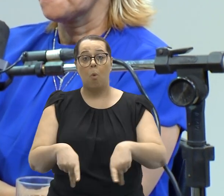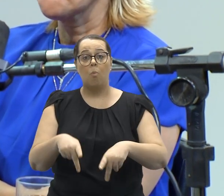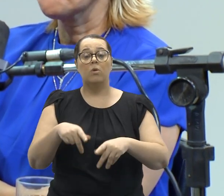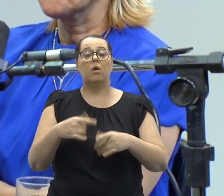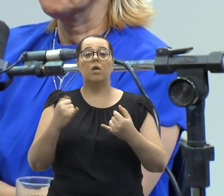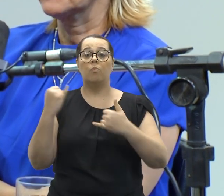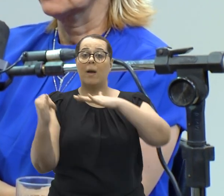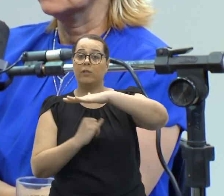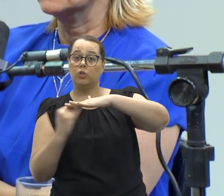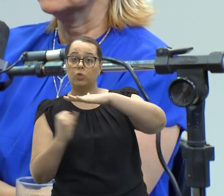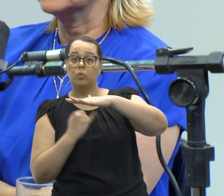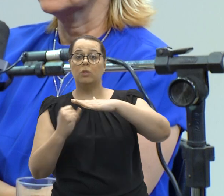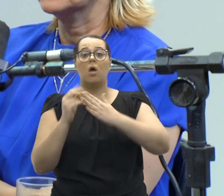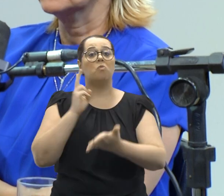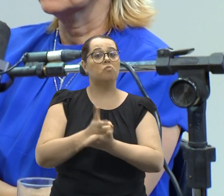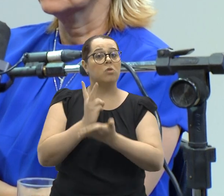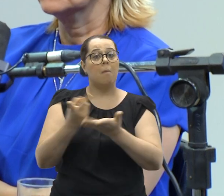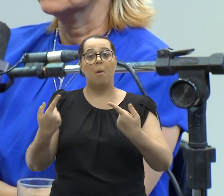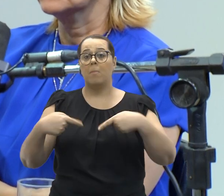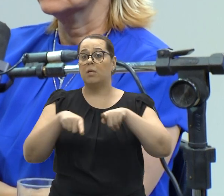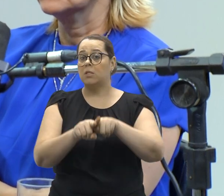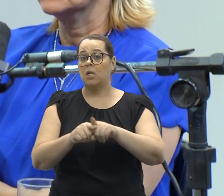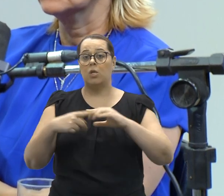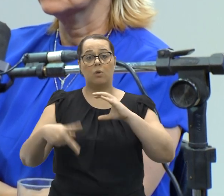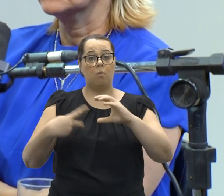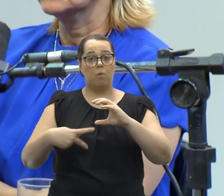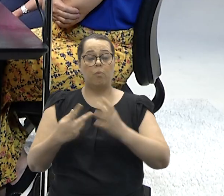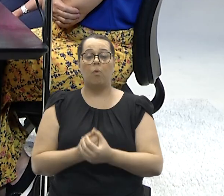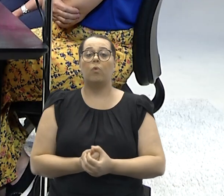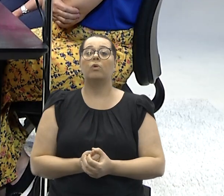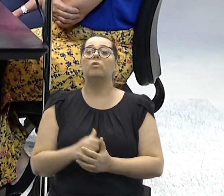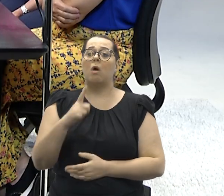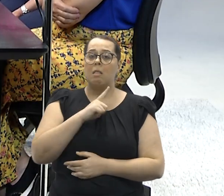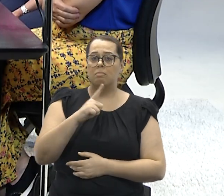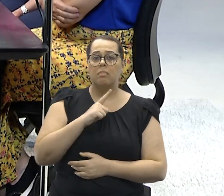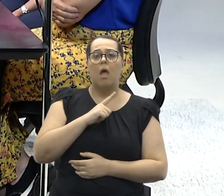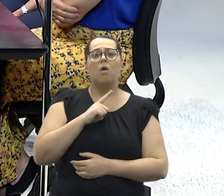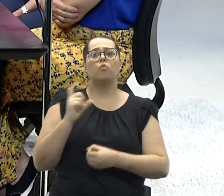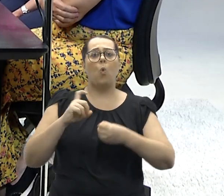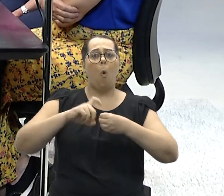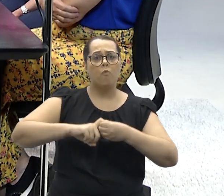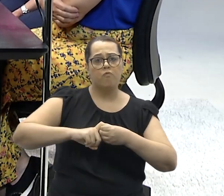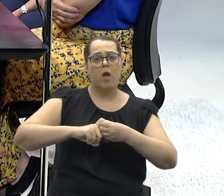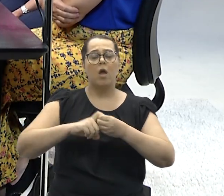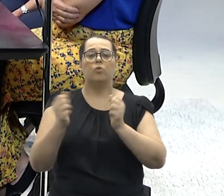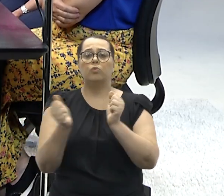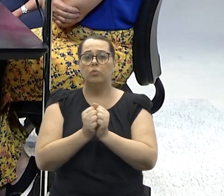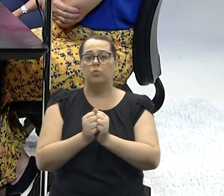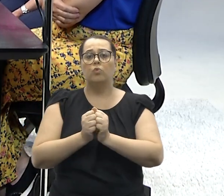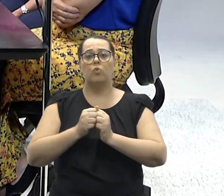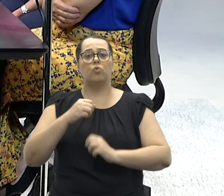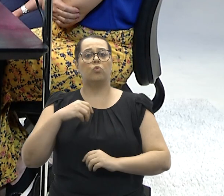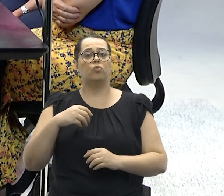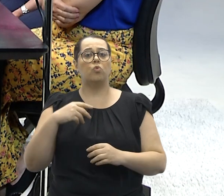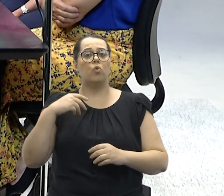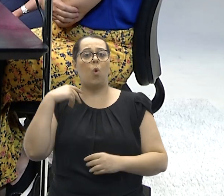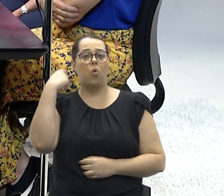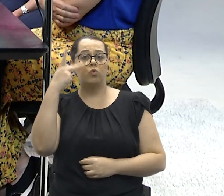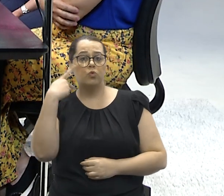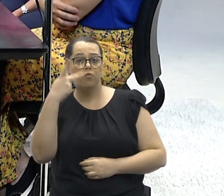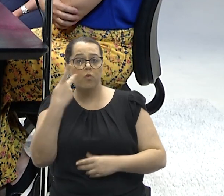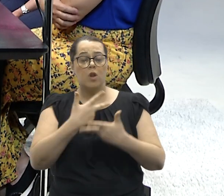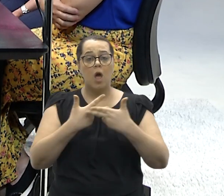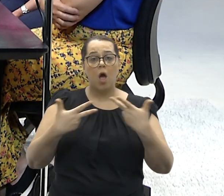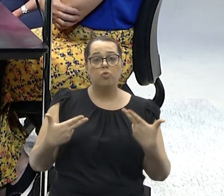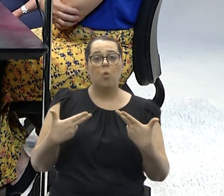Câmara Municipal, dos vereadores, inclusive a Defensoria tem um convênio, né, para ajudar os vereadores, a instituição da Câmara dos